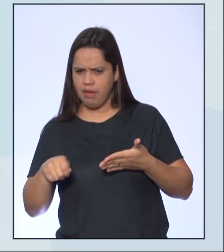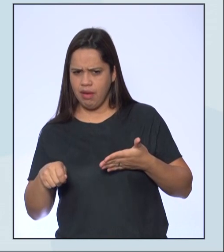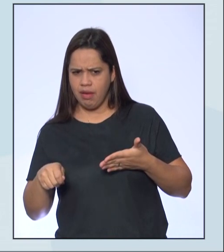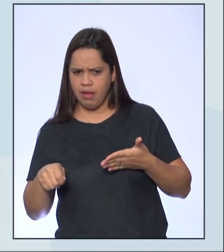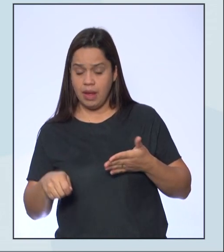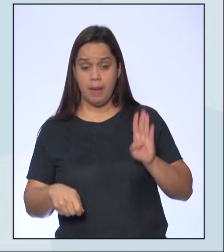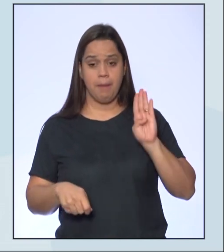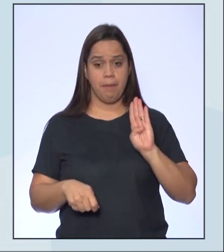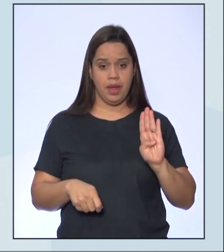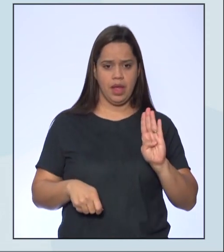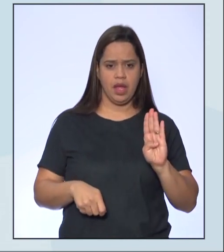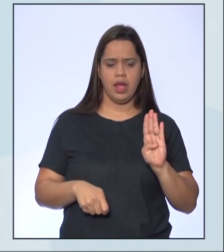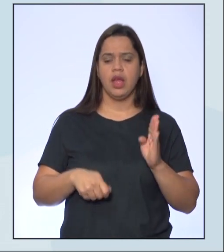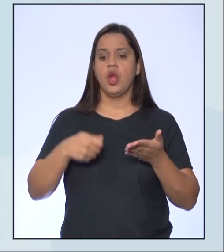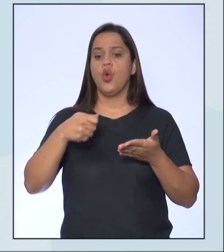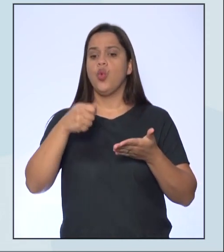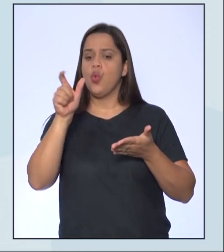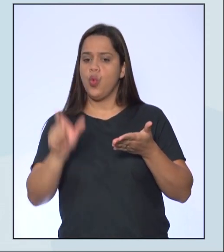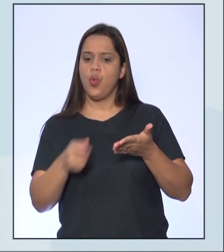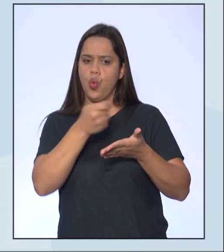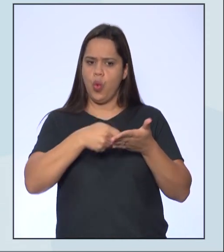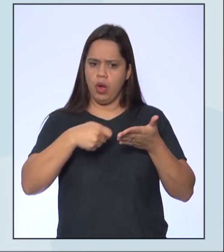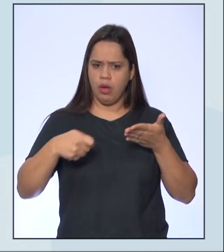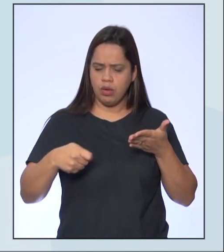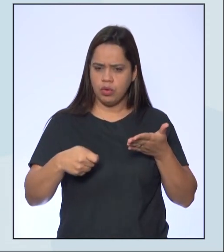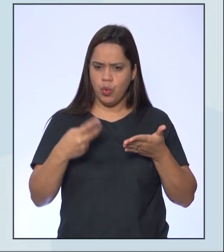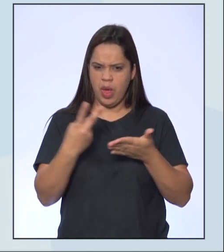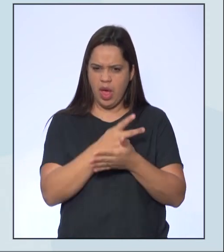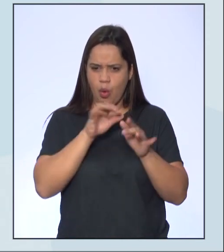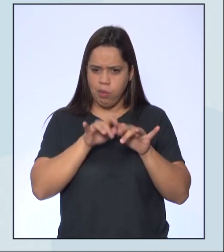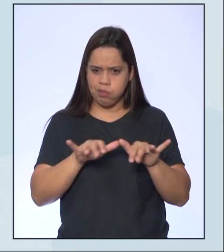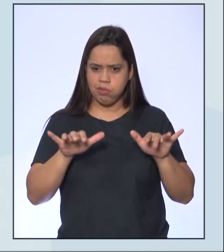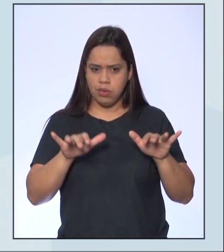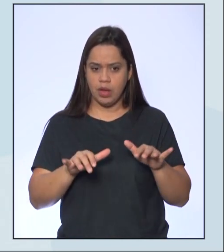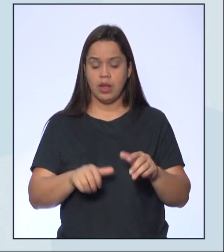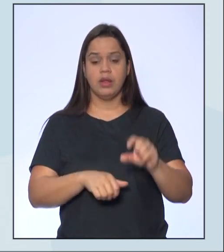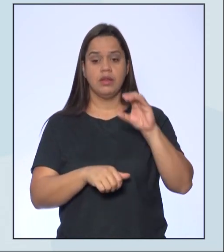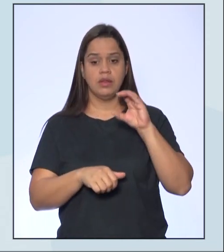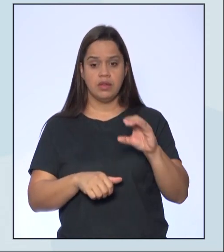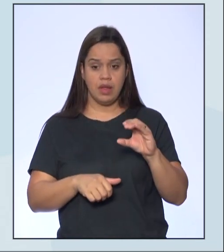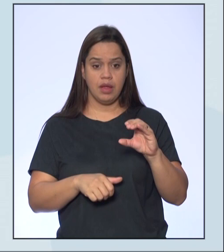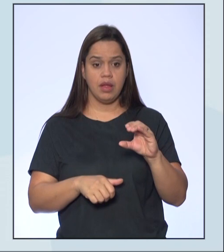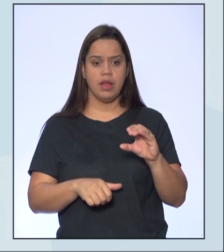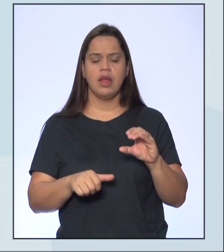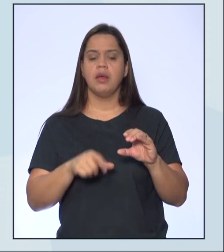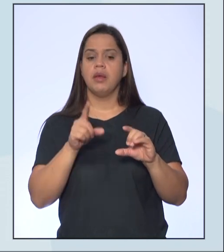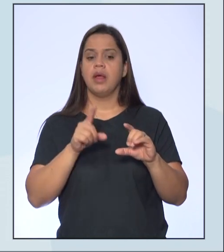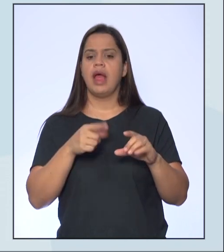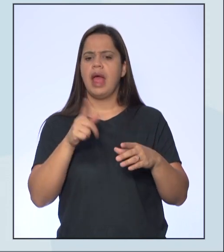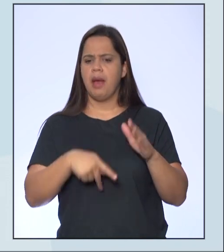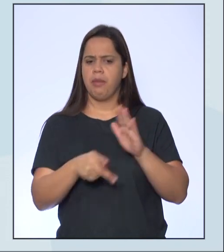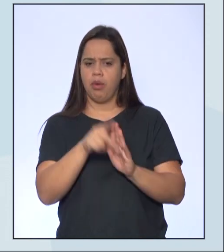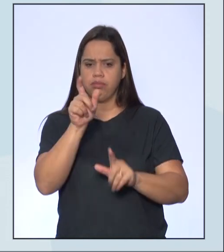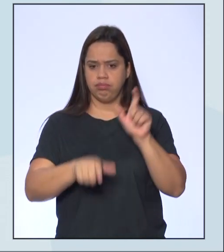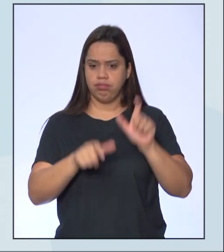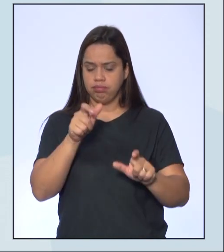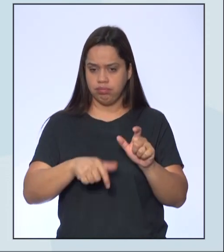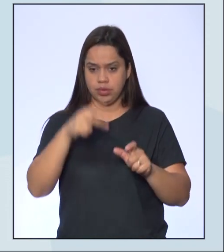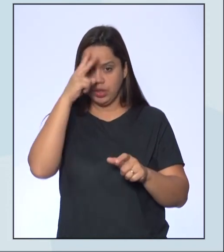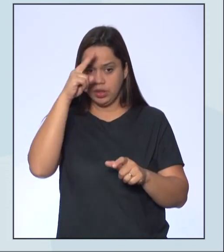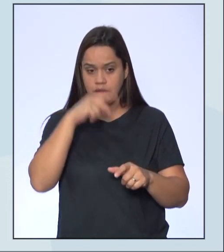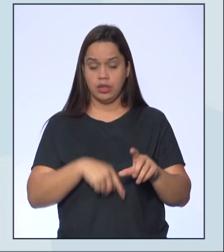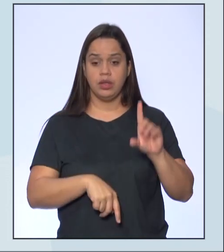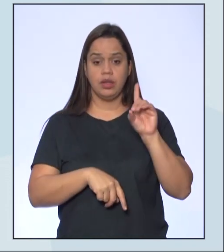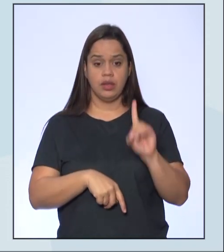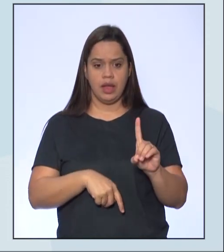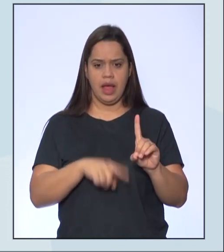Letra B. O autor cometeu erros de digitação. Letra C. São personagens da fábula. Letra D.